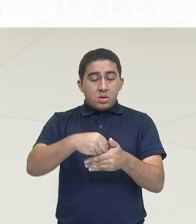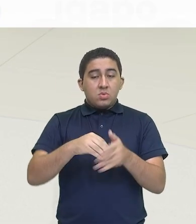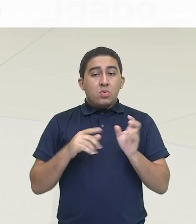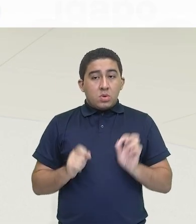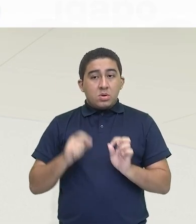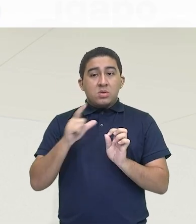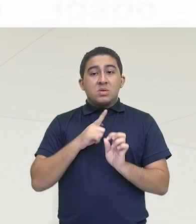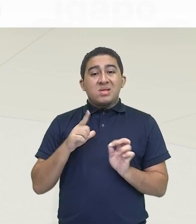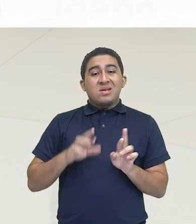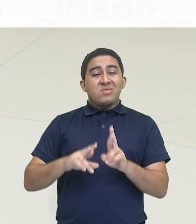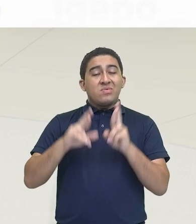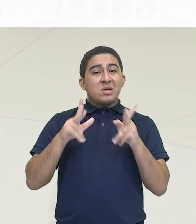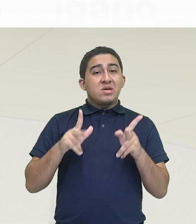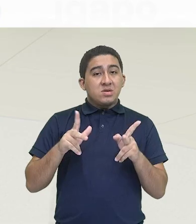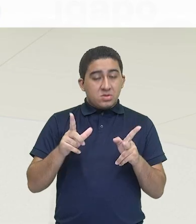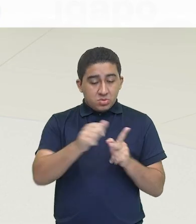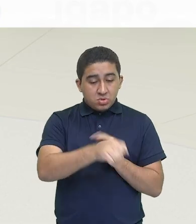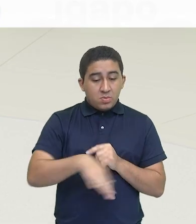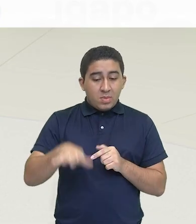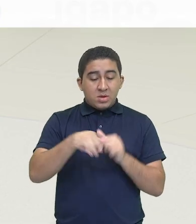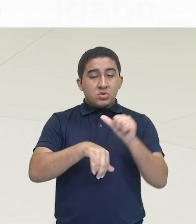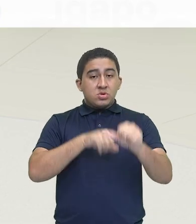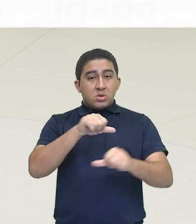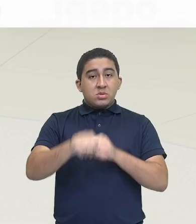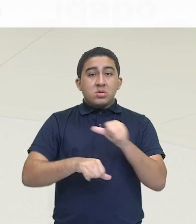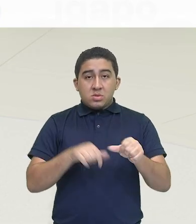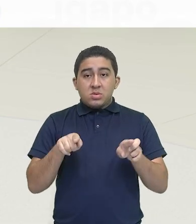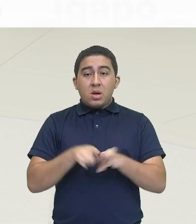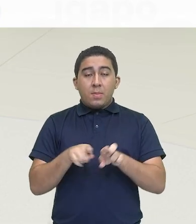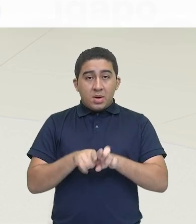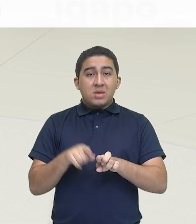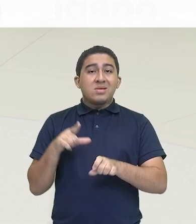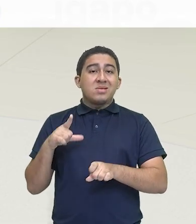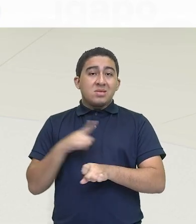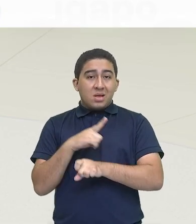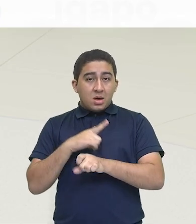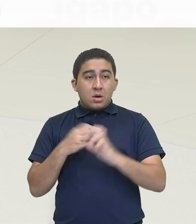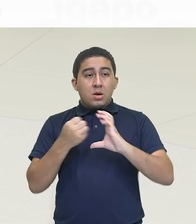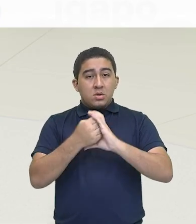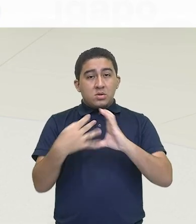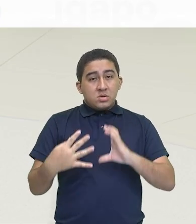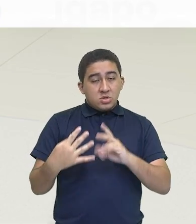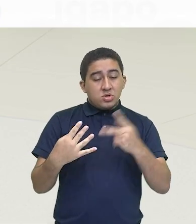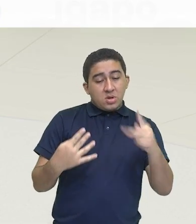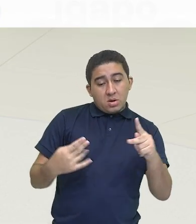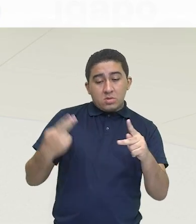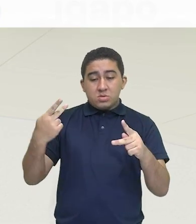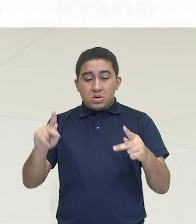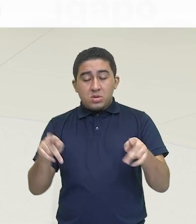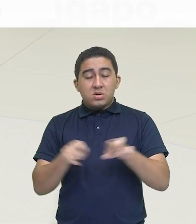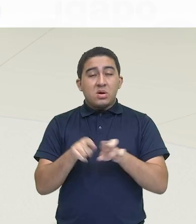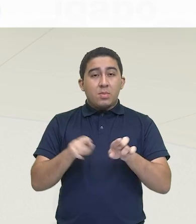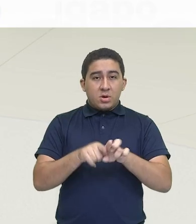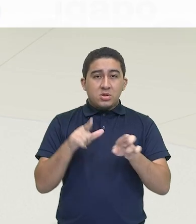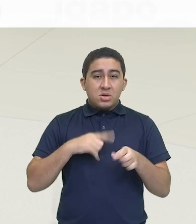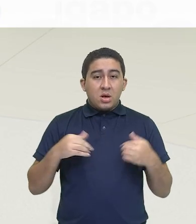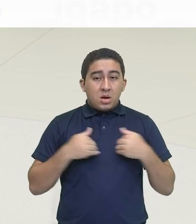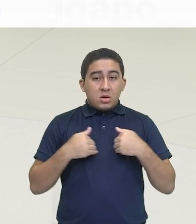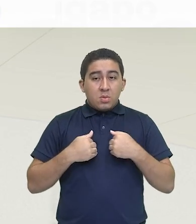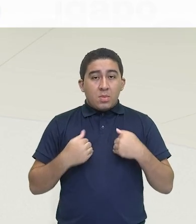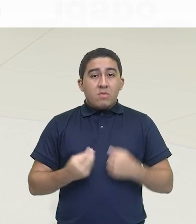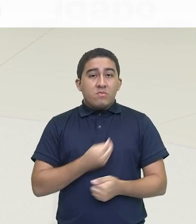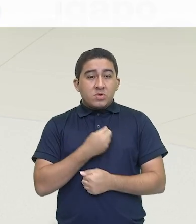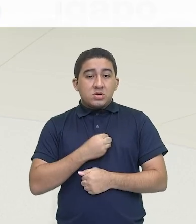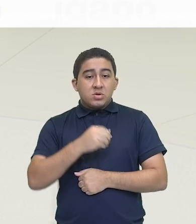têm zonas de transição com vegetação característica, com fauna